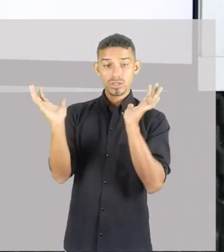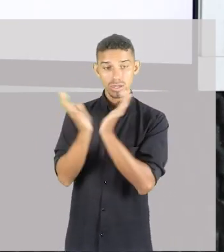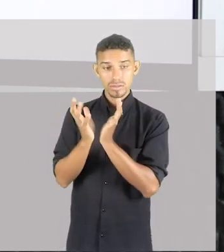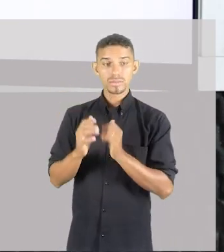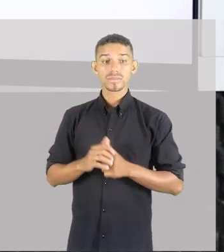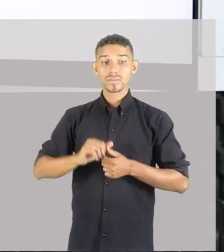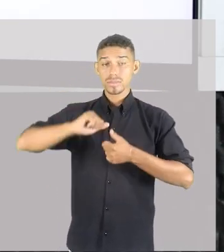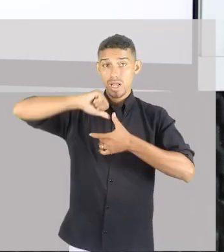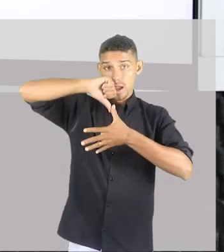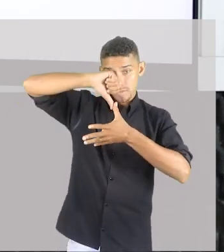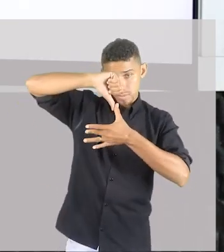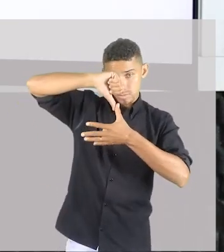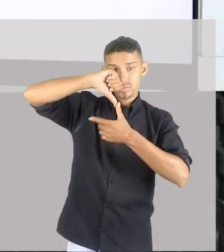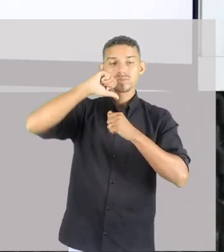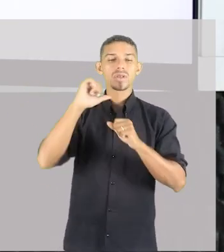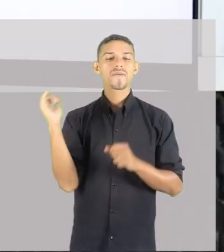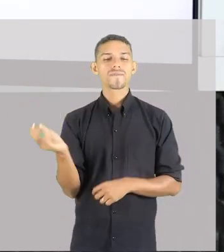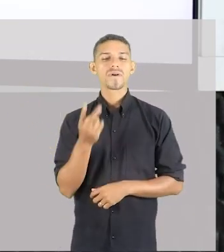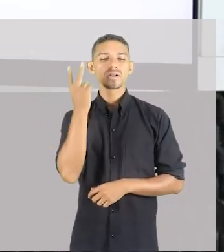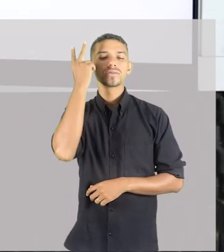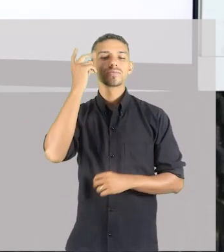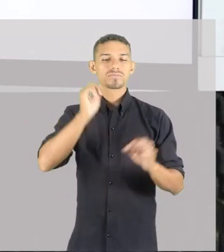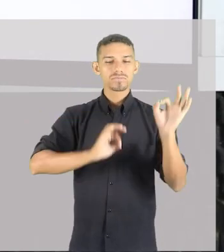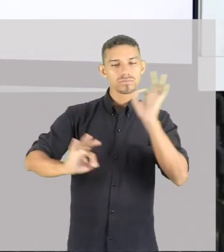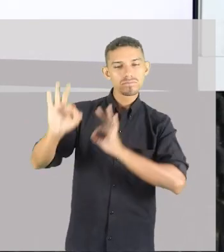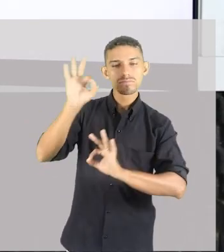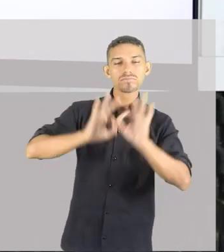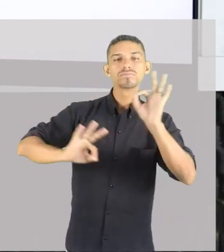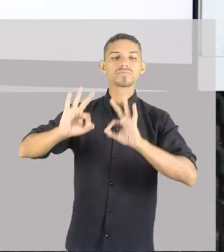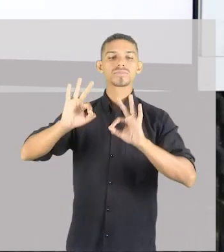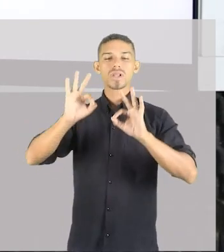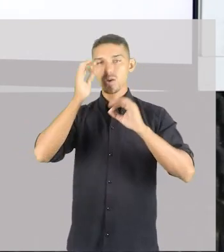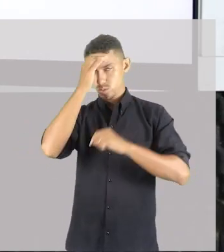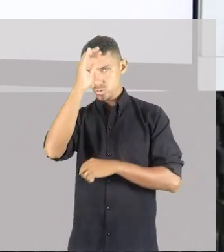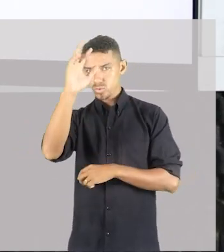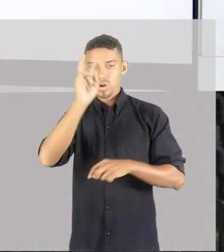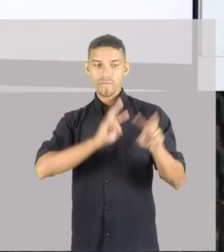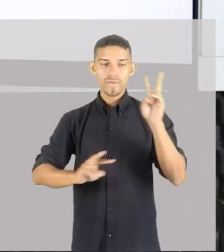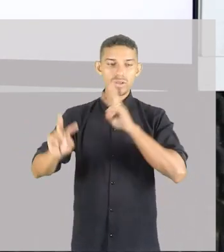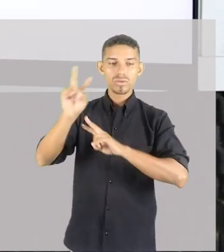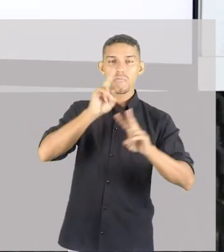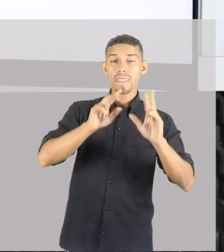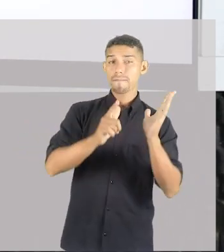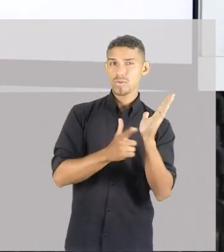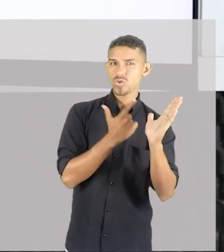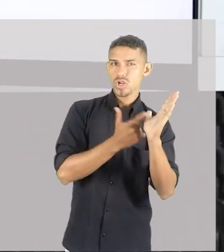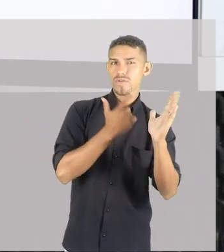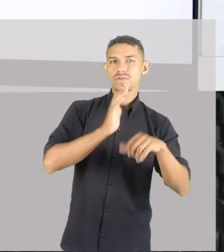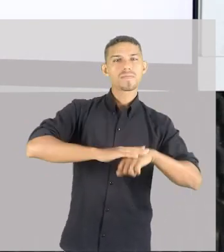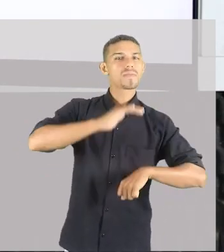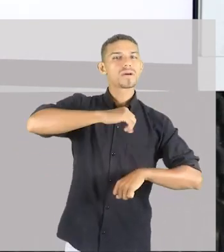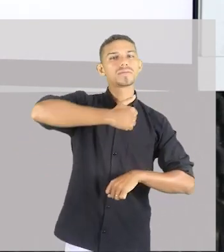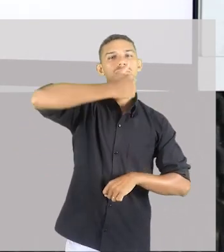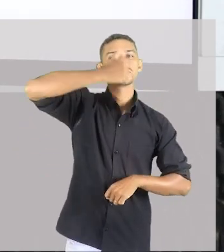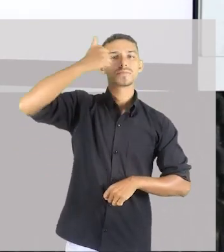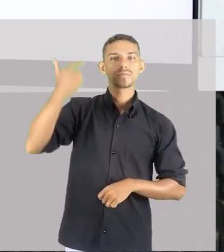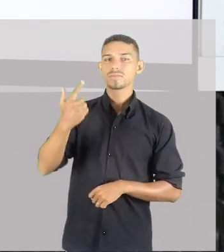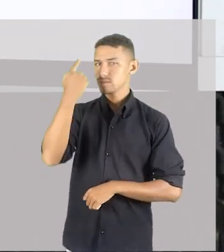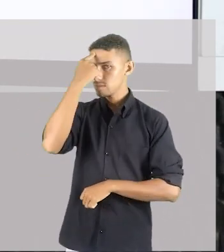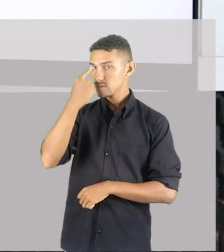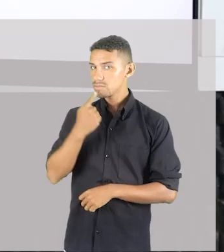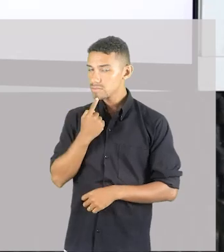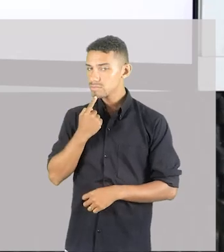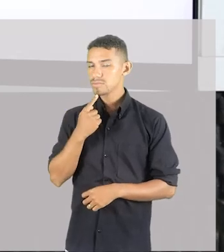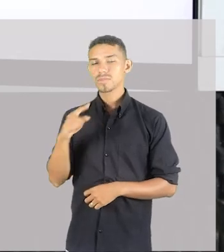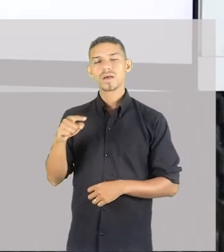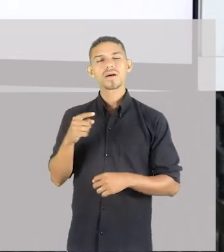houve uma supervalorização da escrita sobre a cultura visual, ou seja, os livros pesam mais do que as imagens. Por causa disso, que pouca gente vai